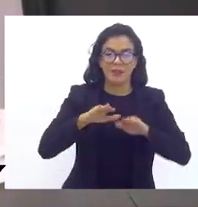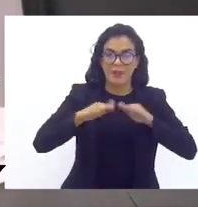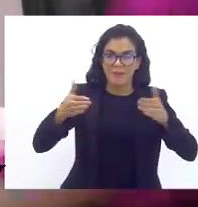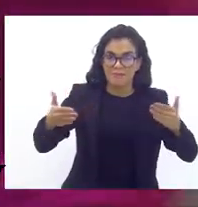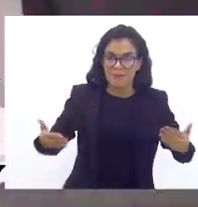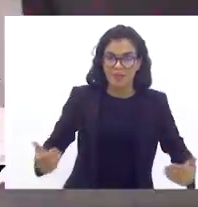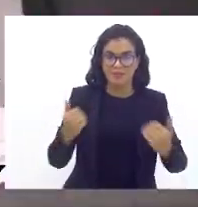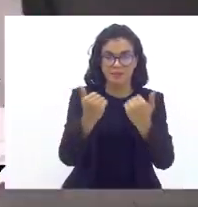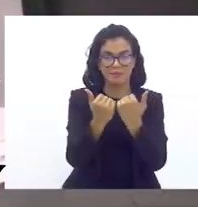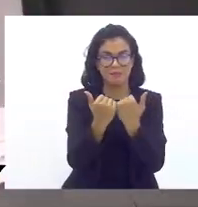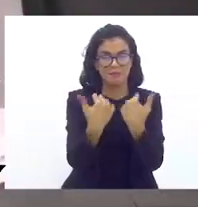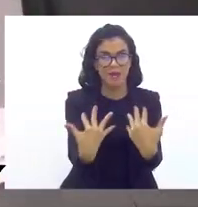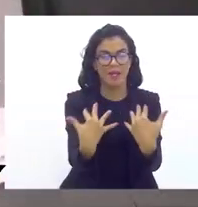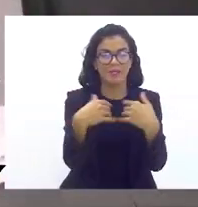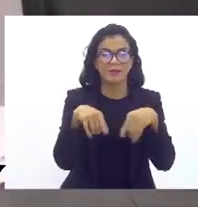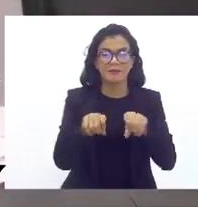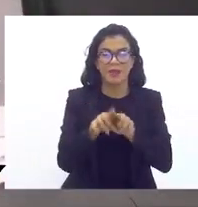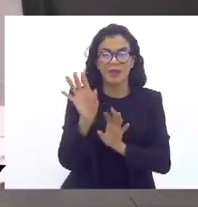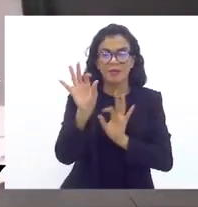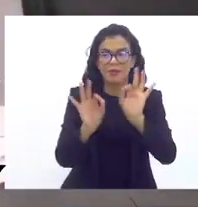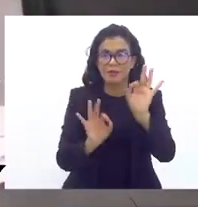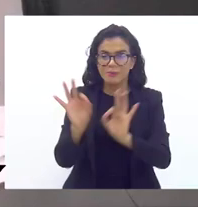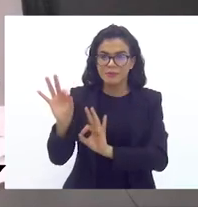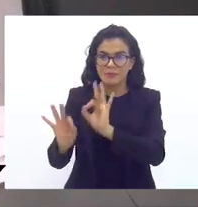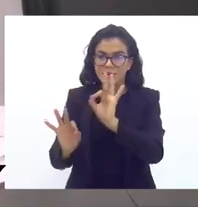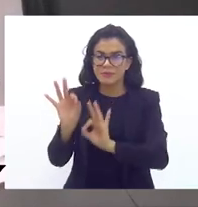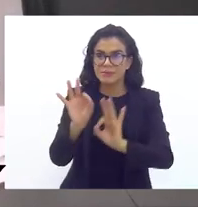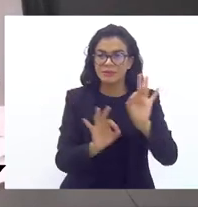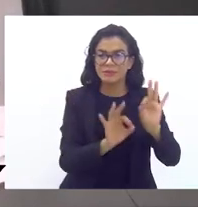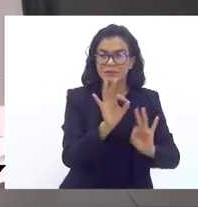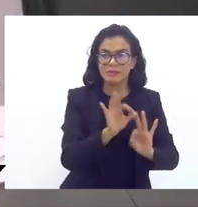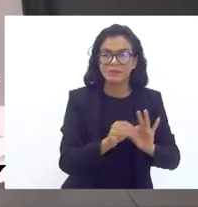do plenário né que organizaram e